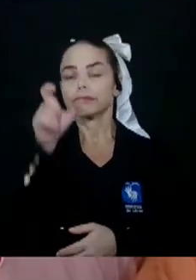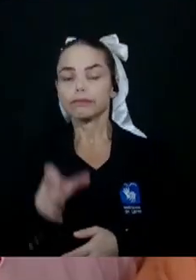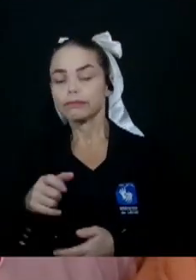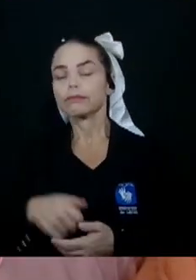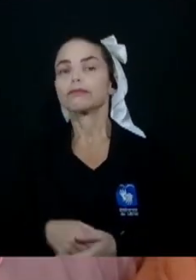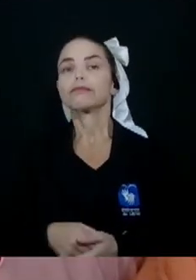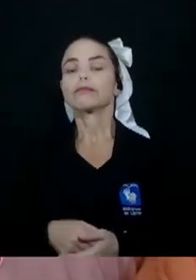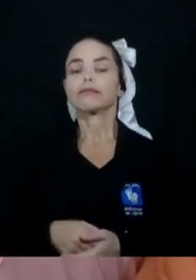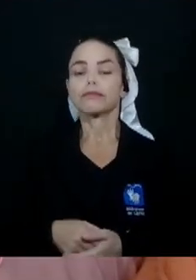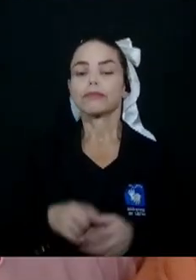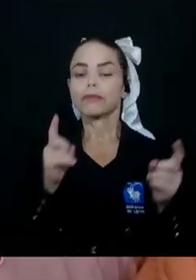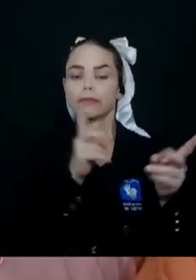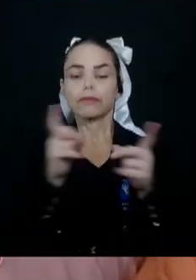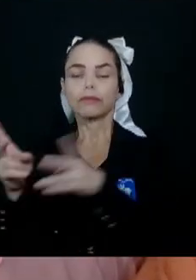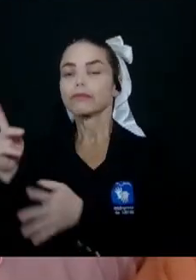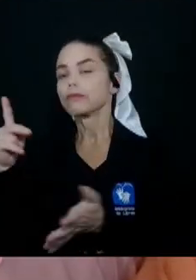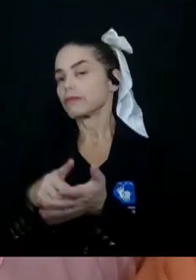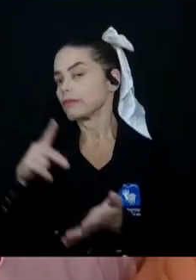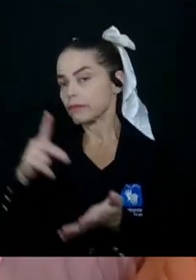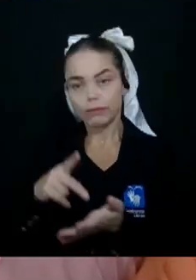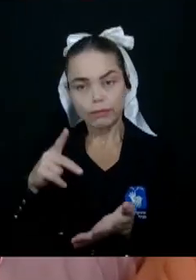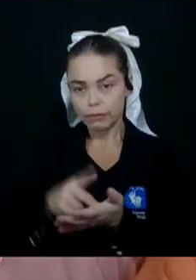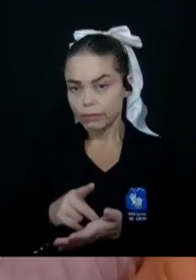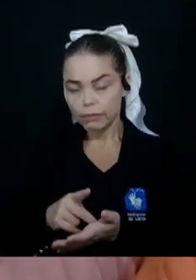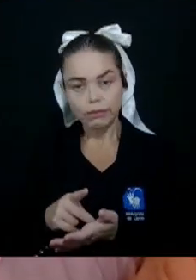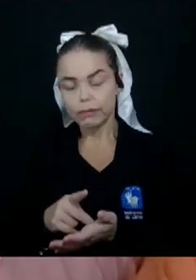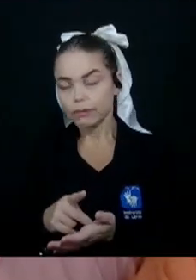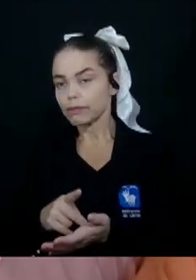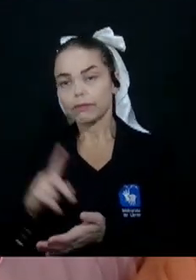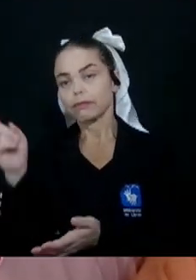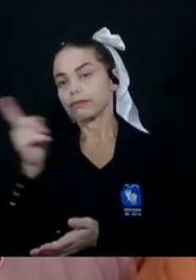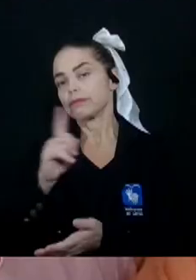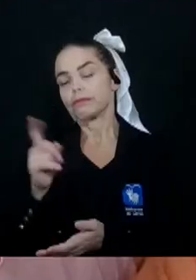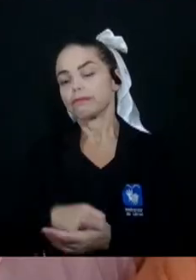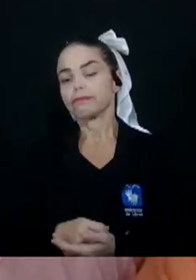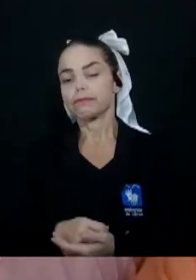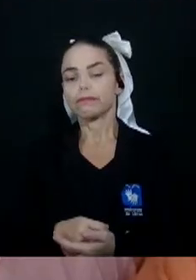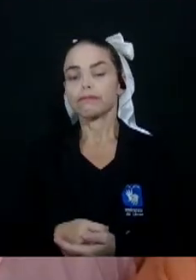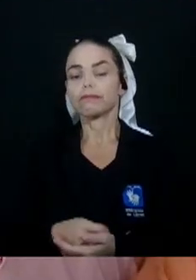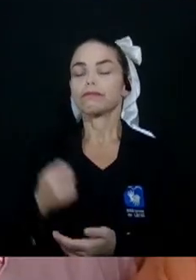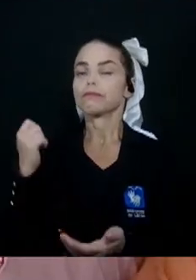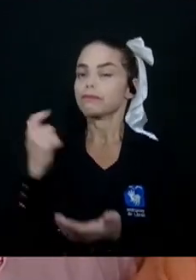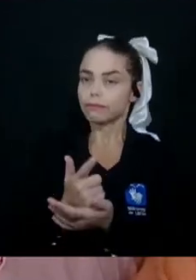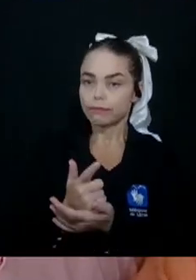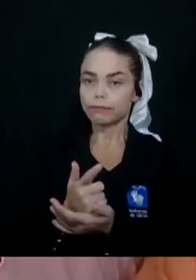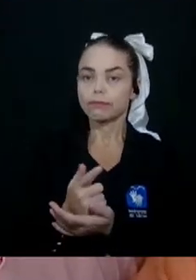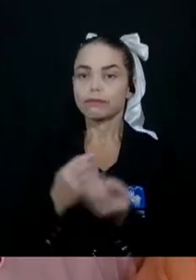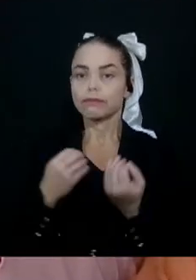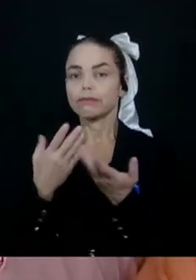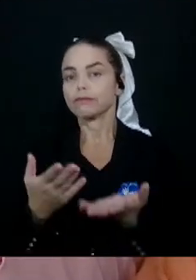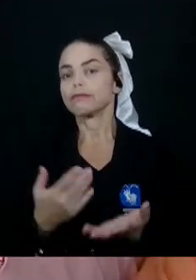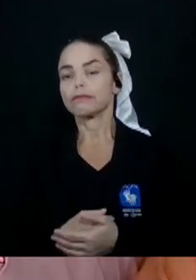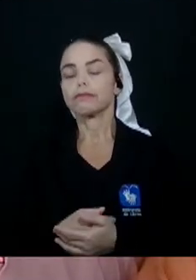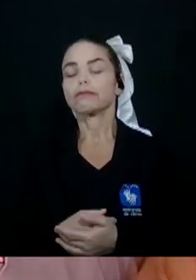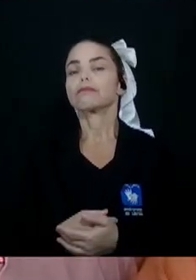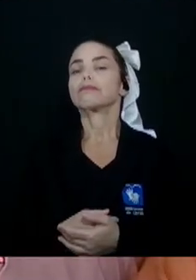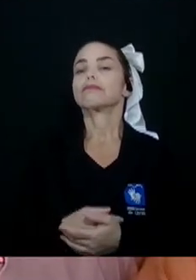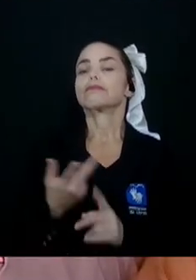na verdade essa coisa talvez nem exista, ou você comprou e te entregam outra coisa, então são fraudes e